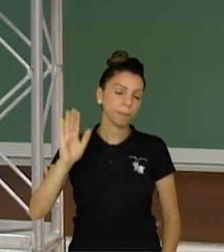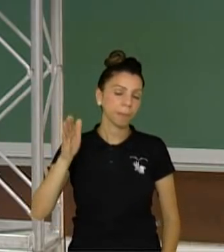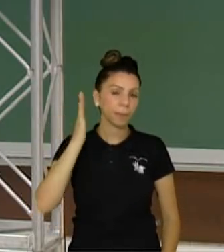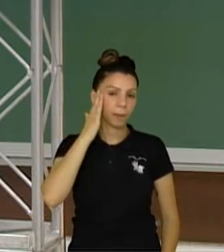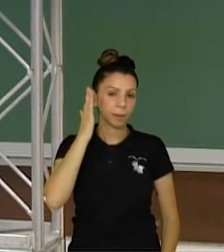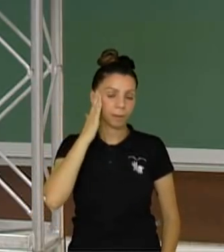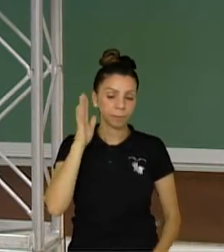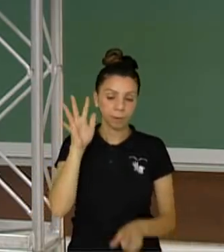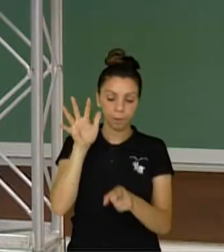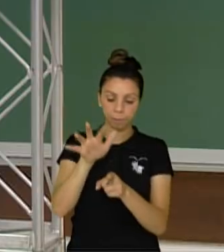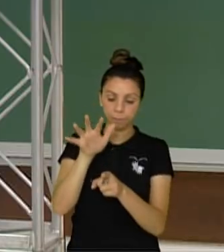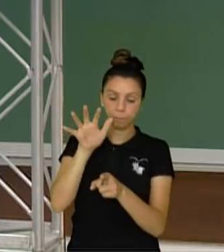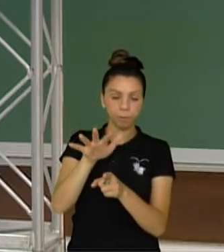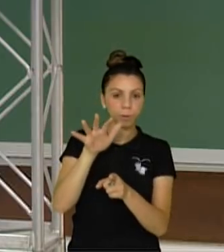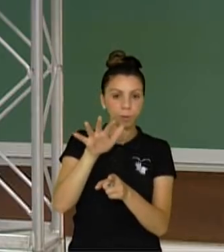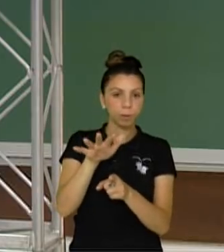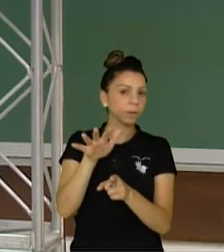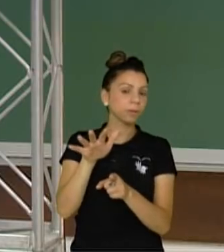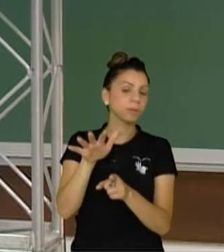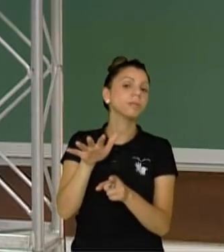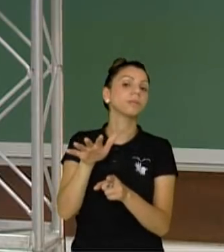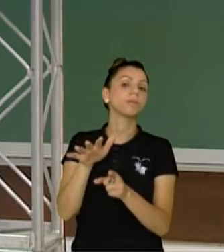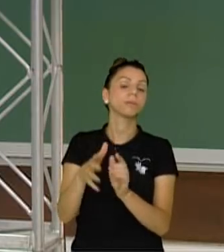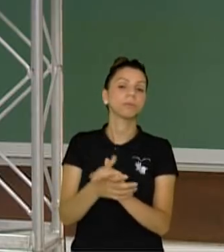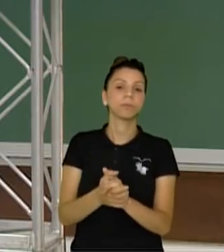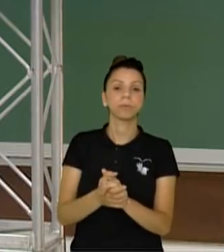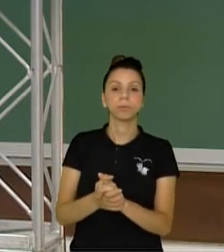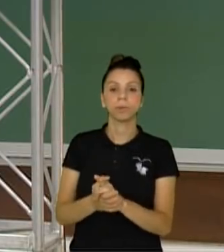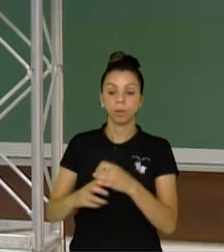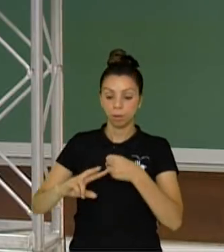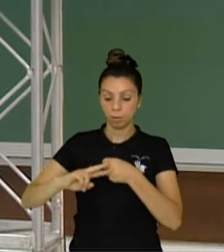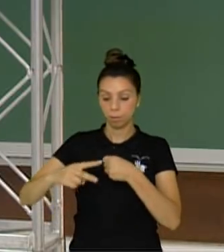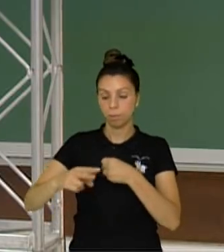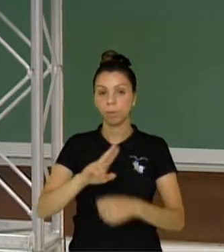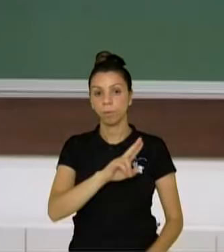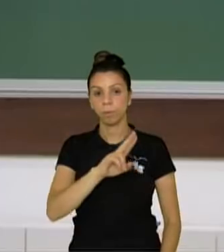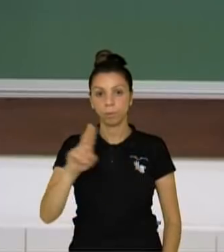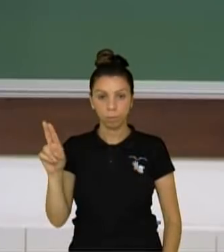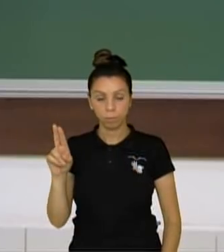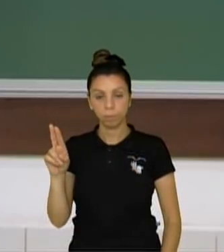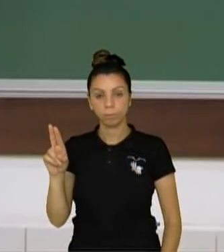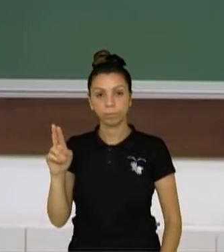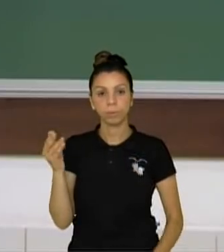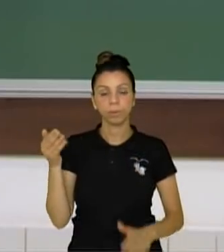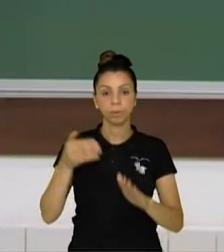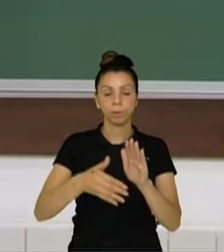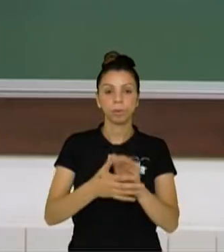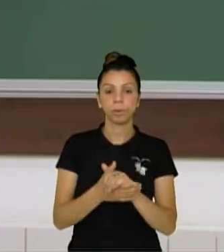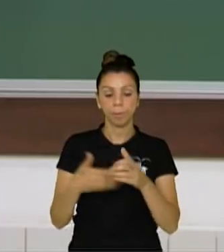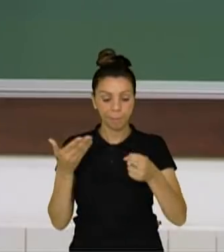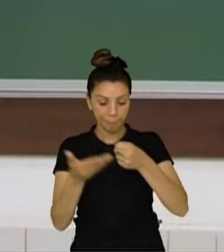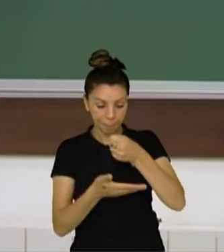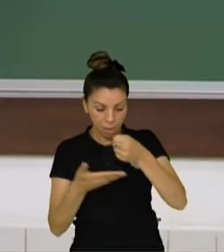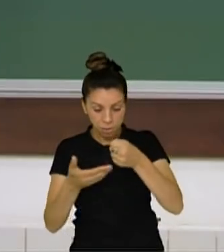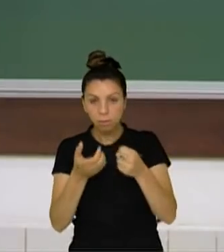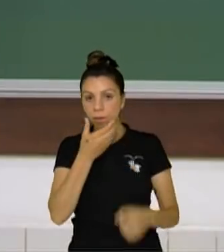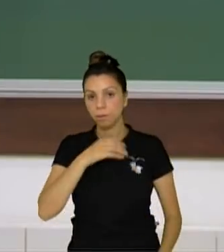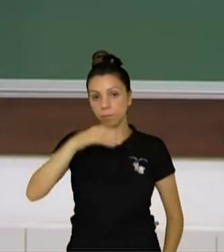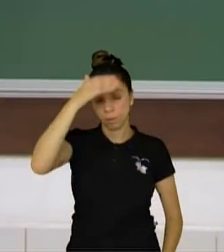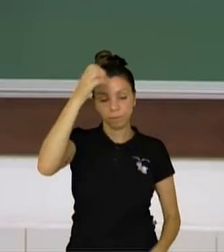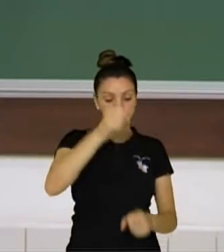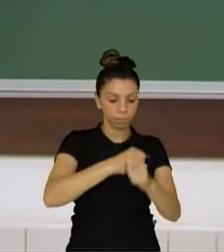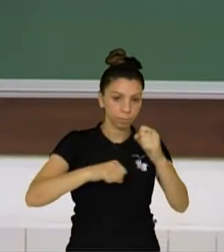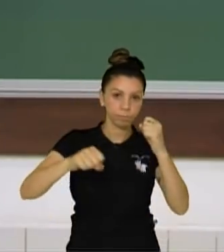dito, a influência, a justificativa, o nome dessa justificativa, fundamentada no darwinismo